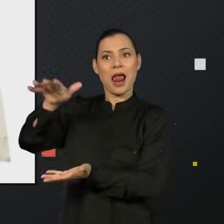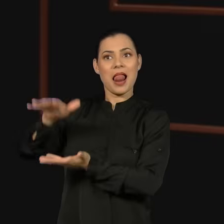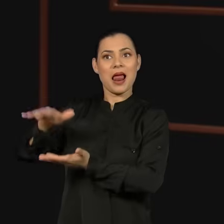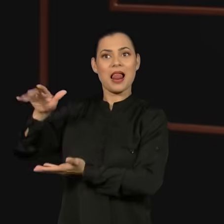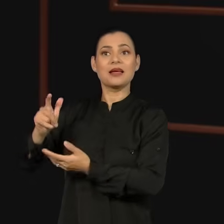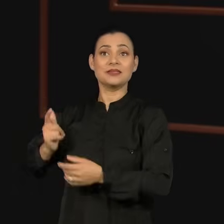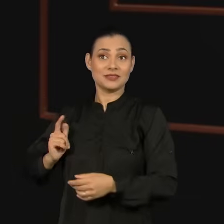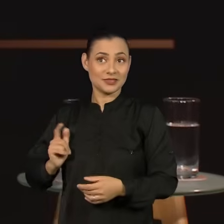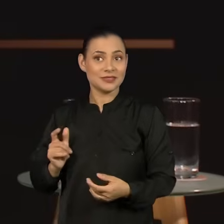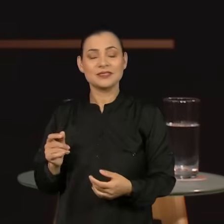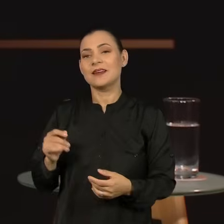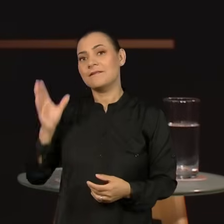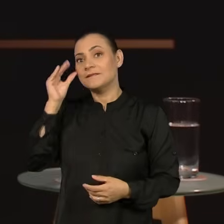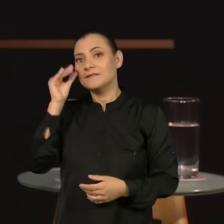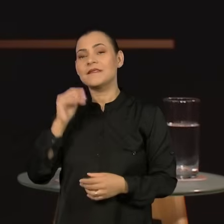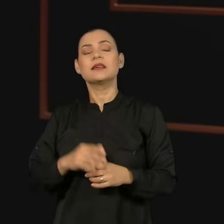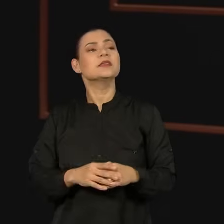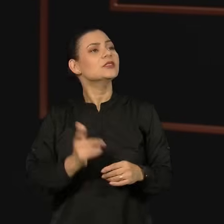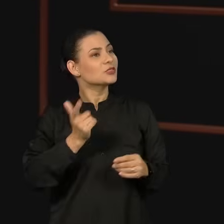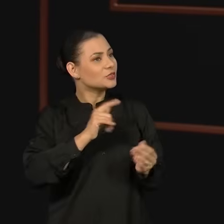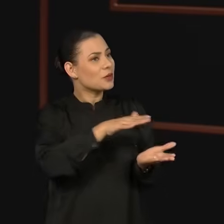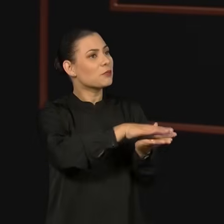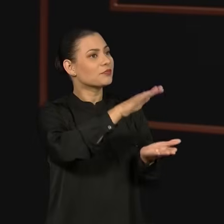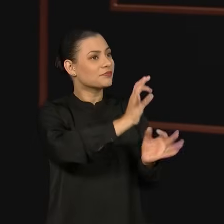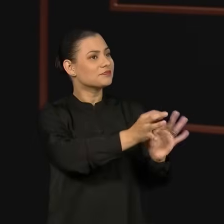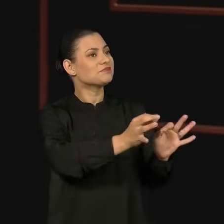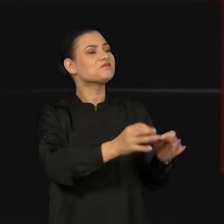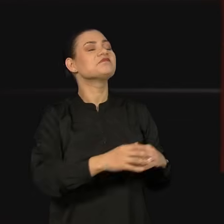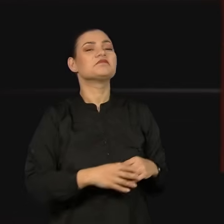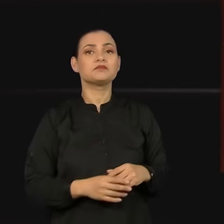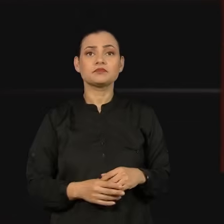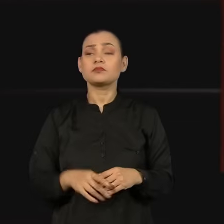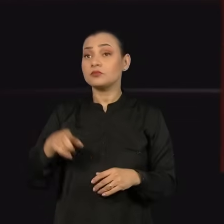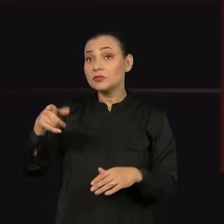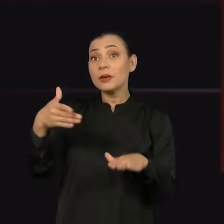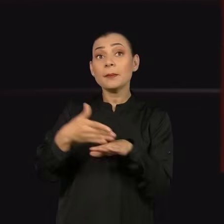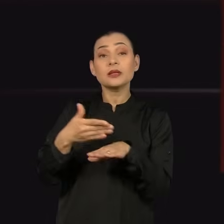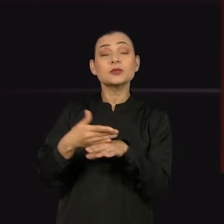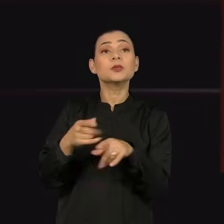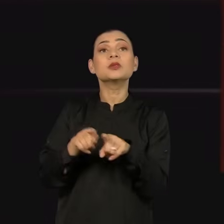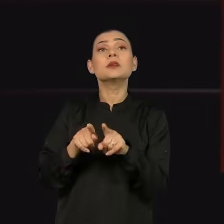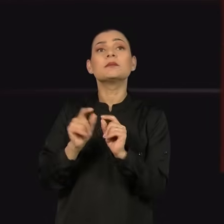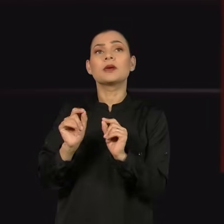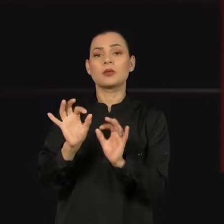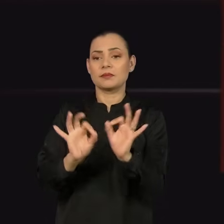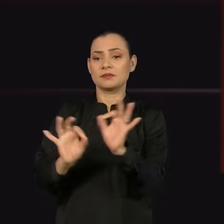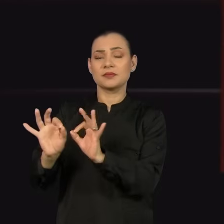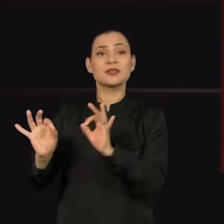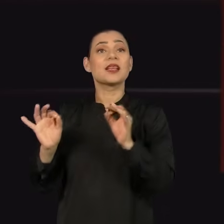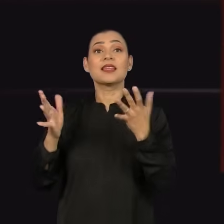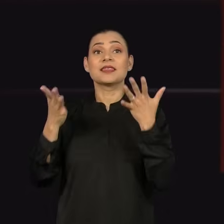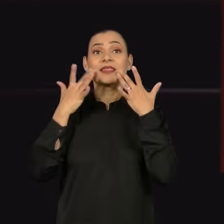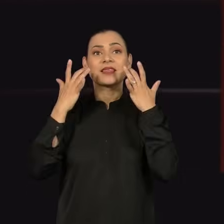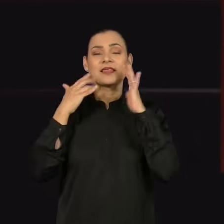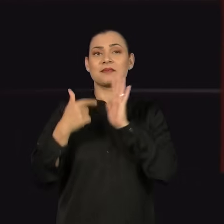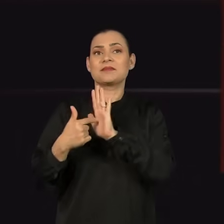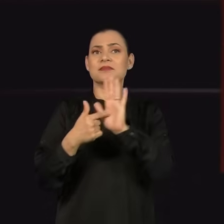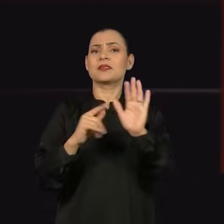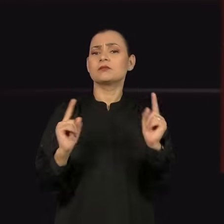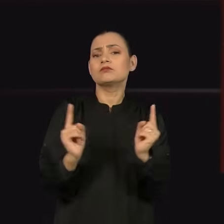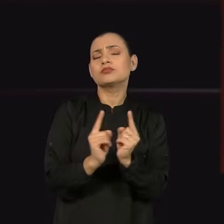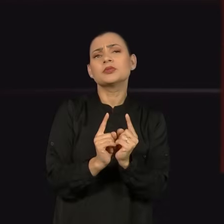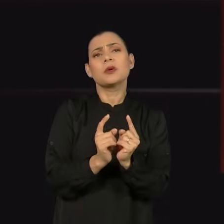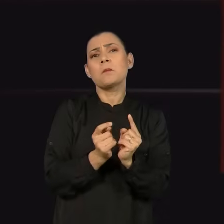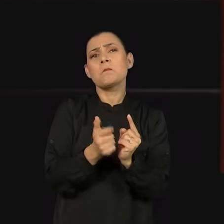inteiro. Tudo, né? Os fascículos, né? Sim, os fascículos. É. E você participou de uma montagem de um espetáculo também super pequeno